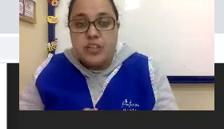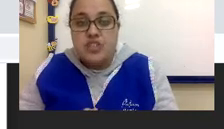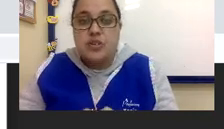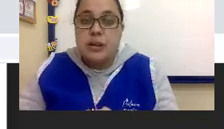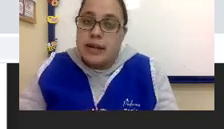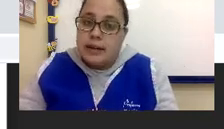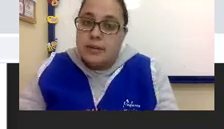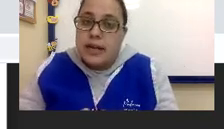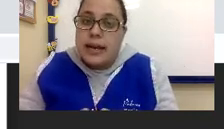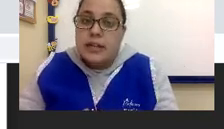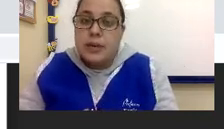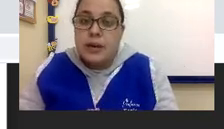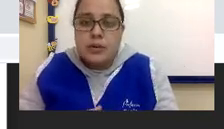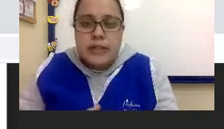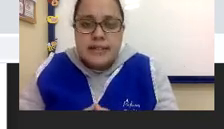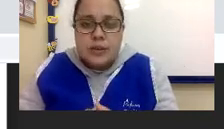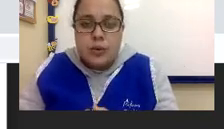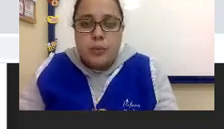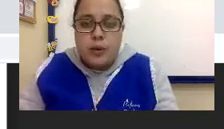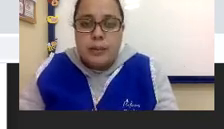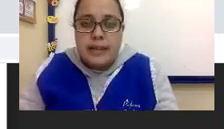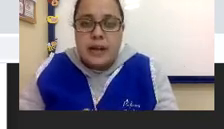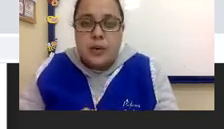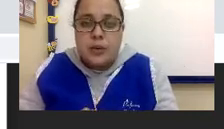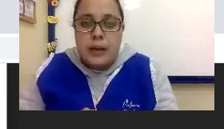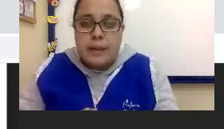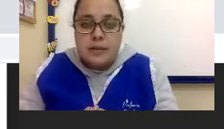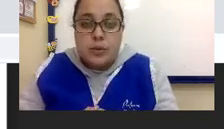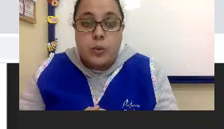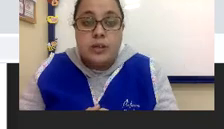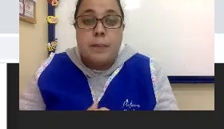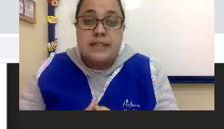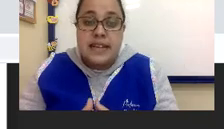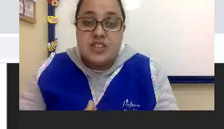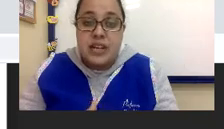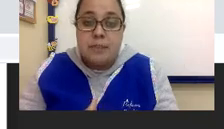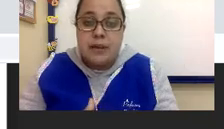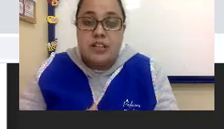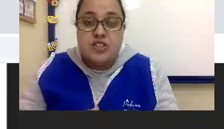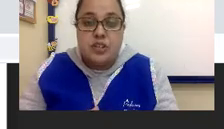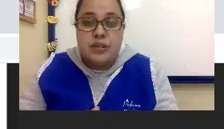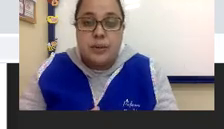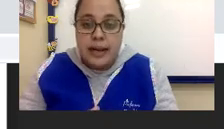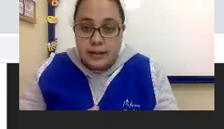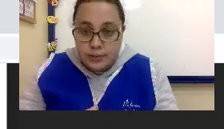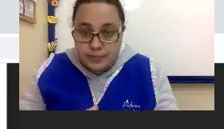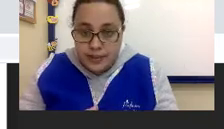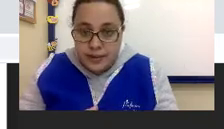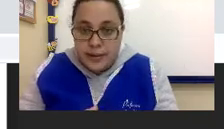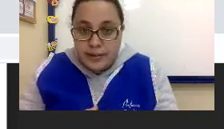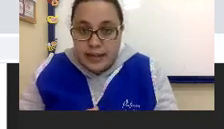feito no intestino delgado. Então, o que acontece com o bolo alimentar quando a passagem é pelo intestino